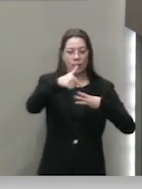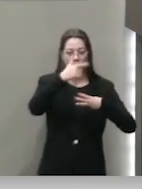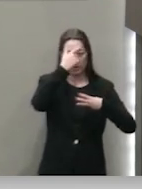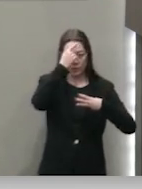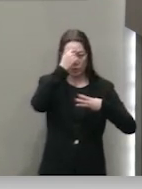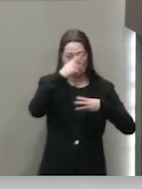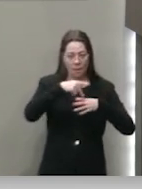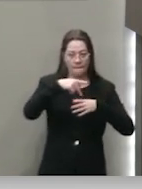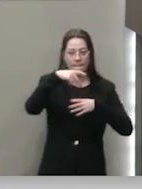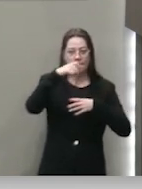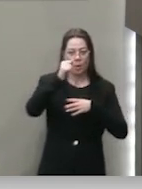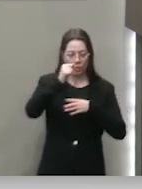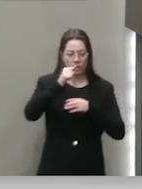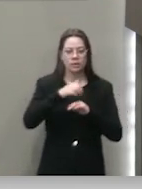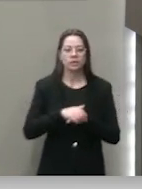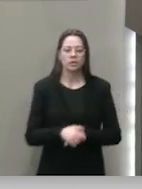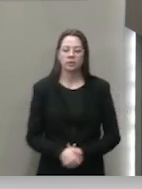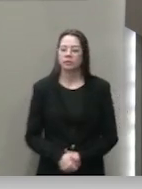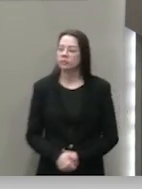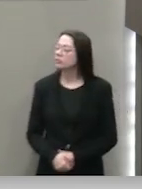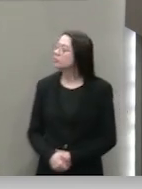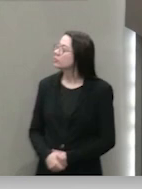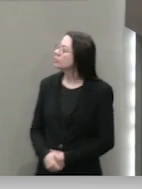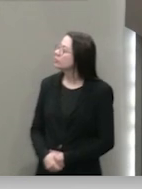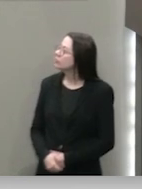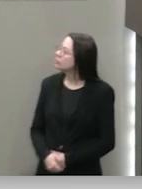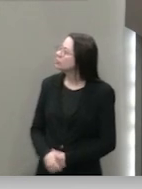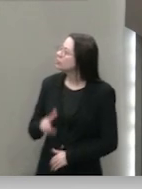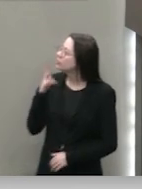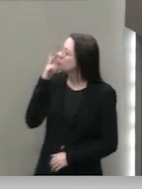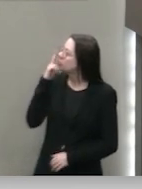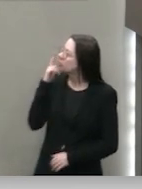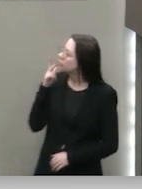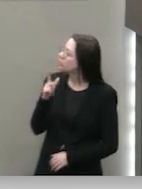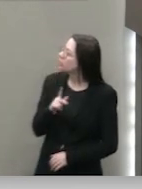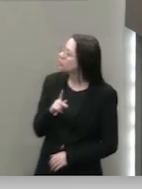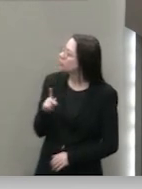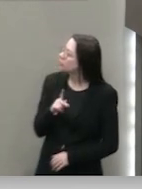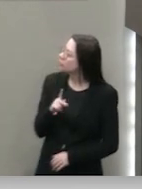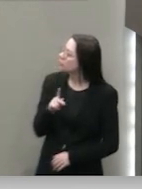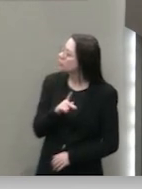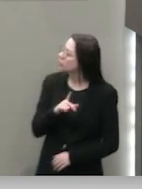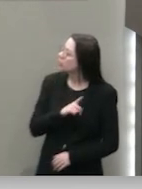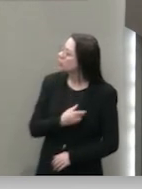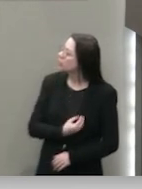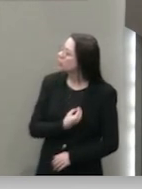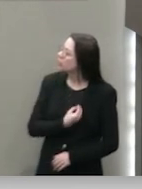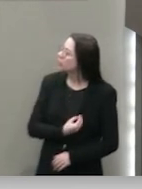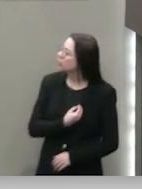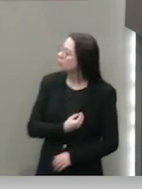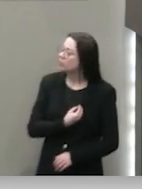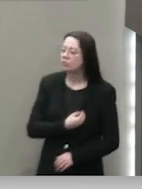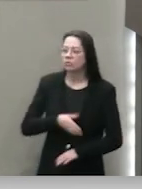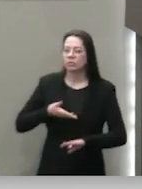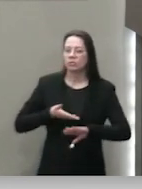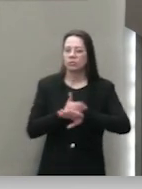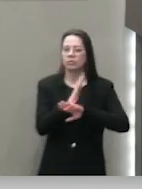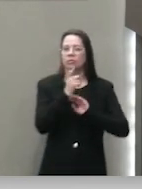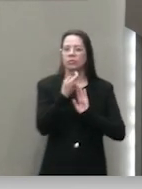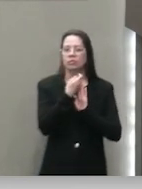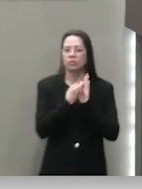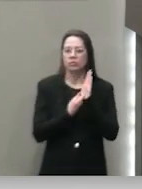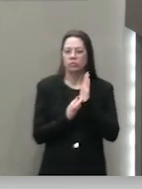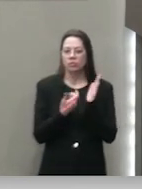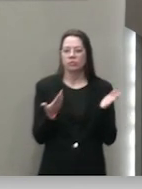nível maior do que do Estado. Esse mesmo professor que é mestre em educação, ele passou agora no concurso do